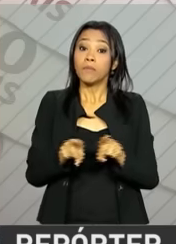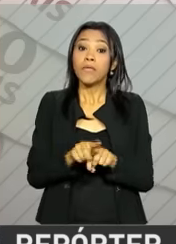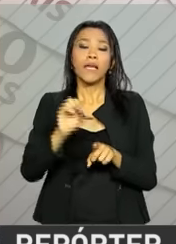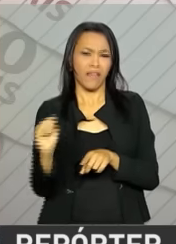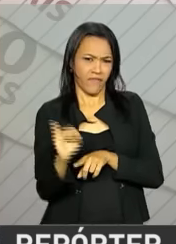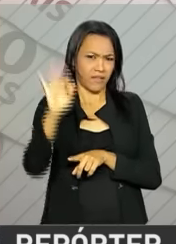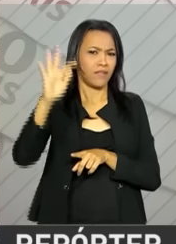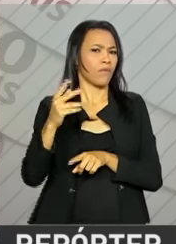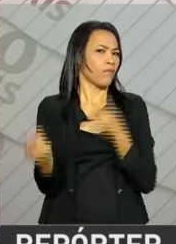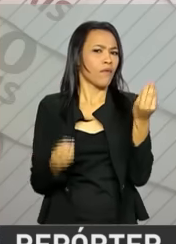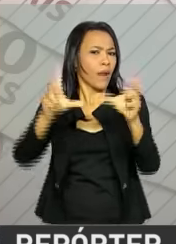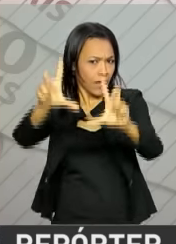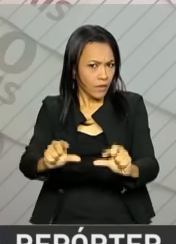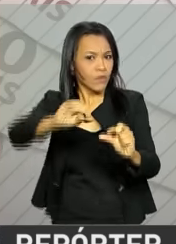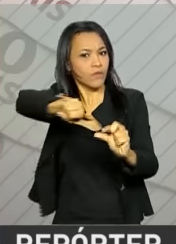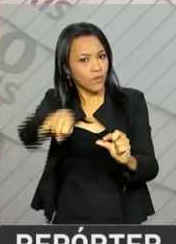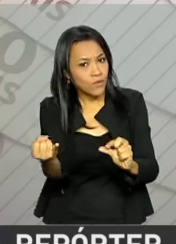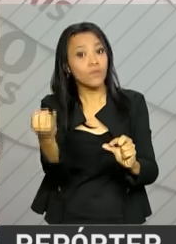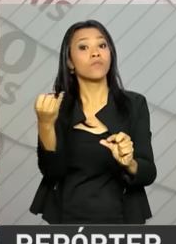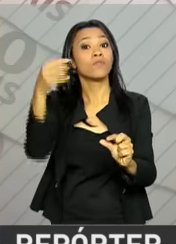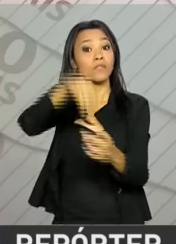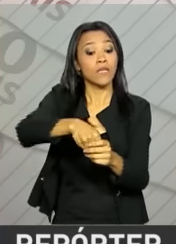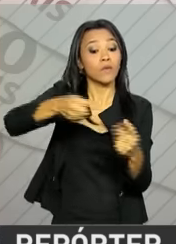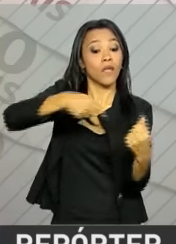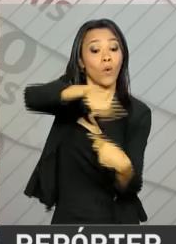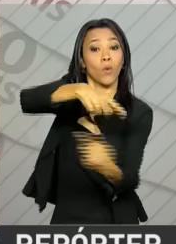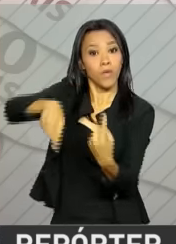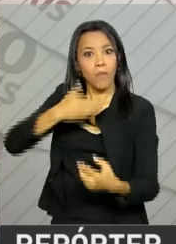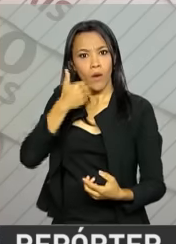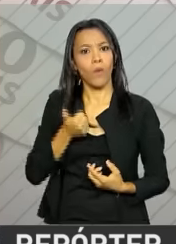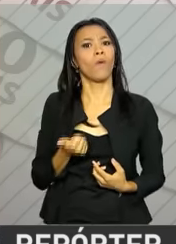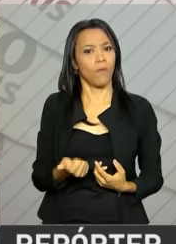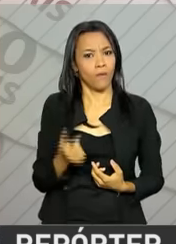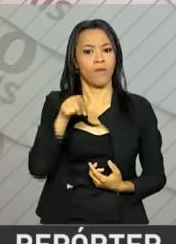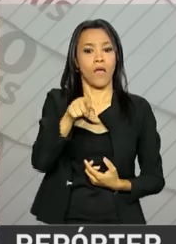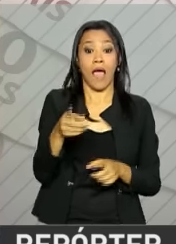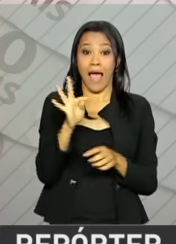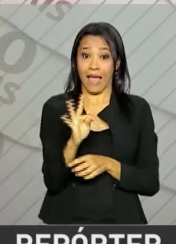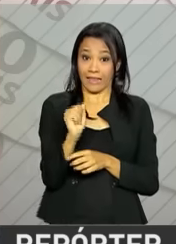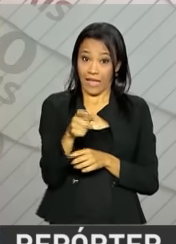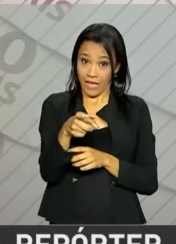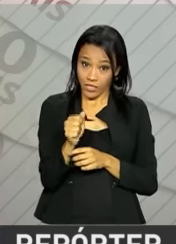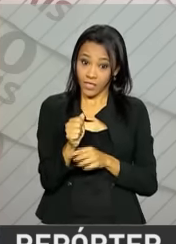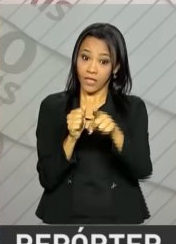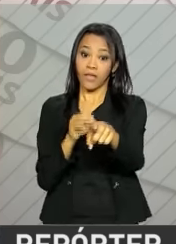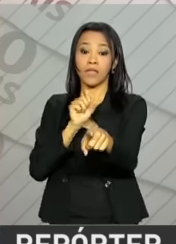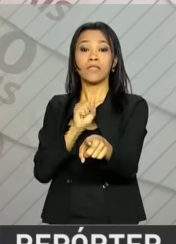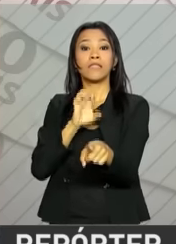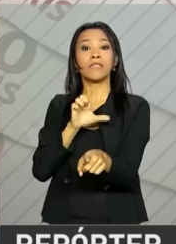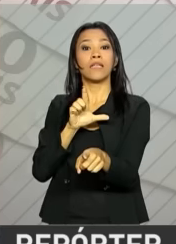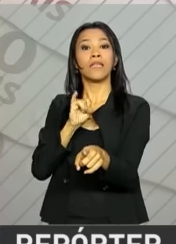expectativa para a redução dos juros básicos da economia também melhorou a previsão para a taxa celic que era de